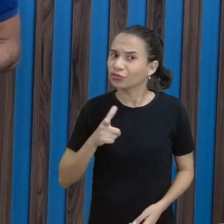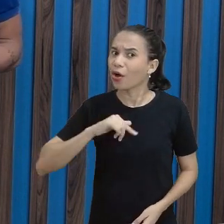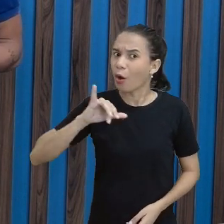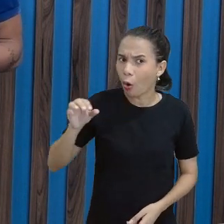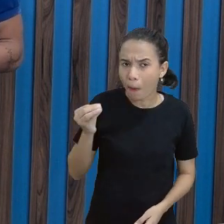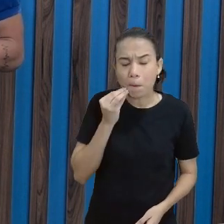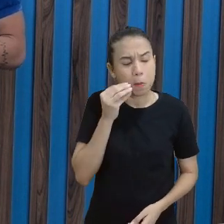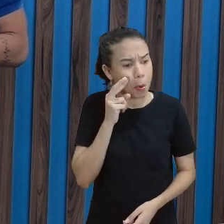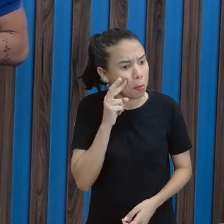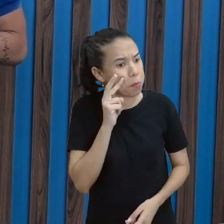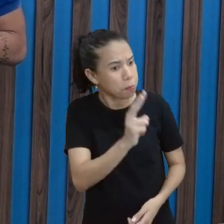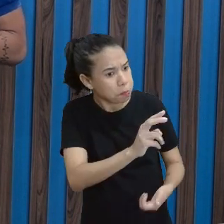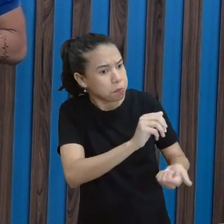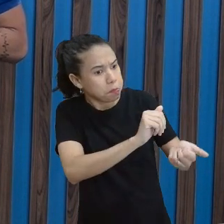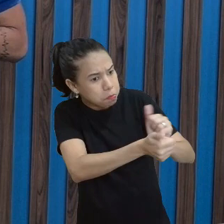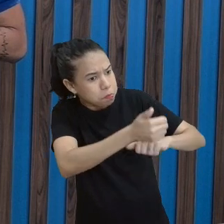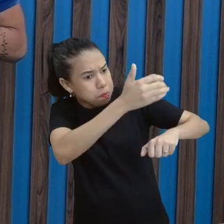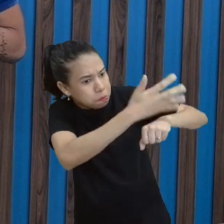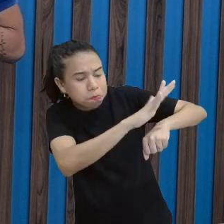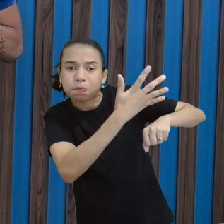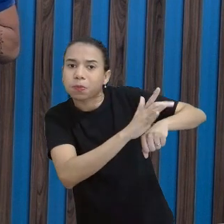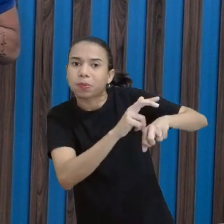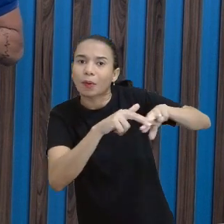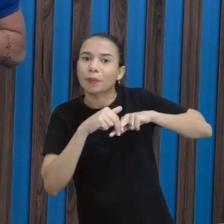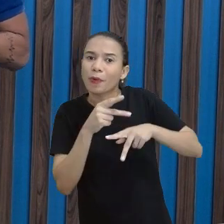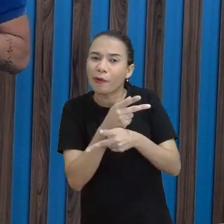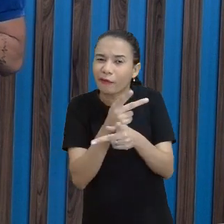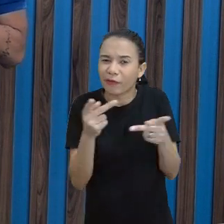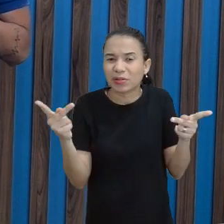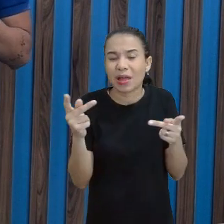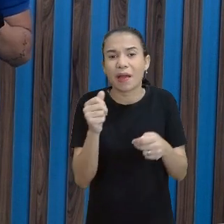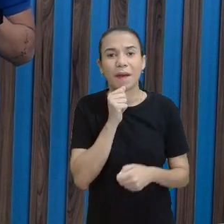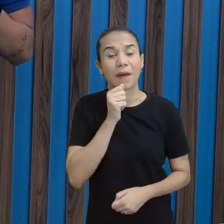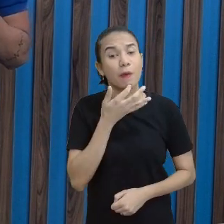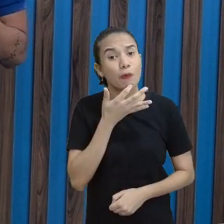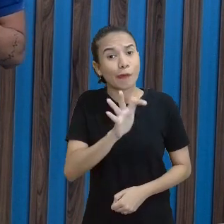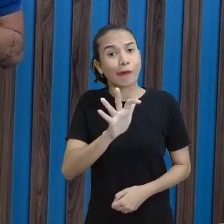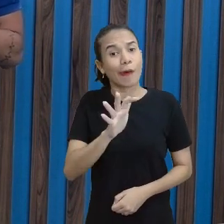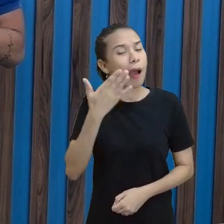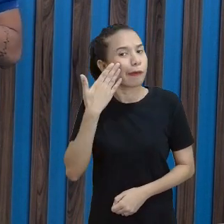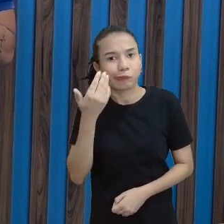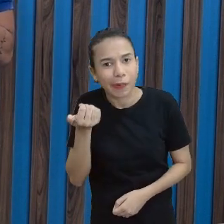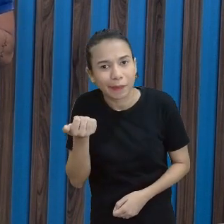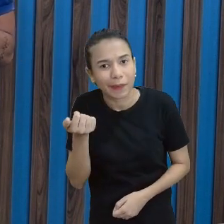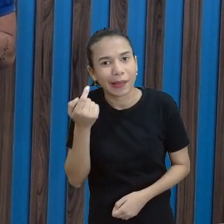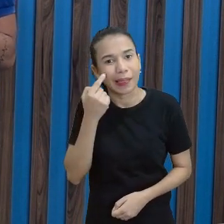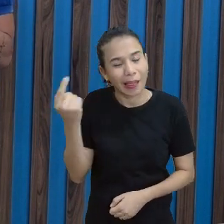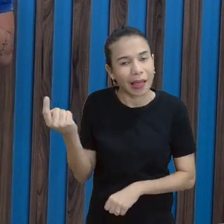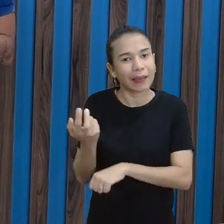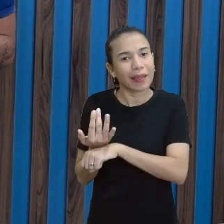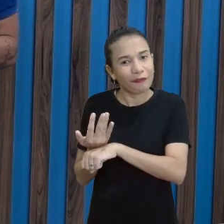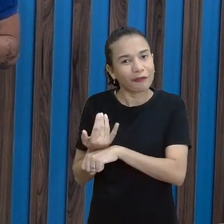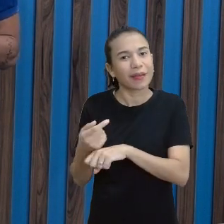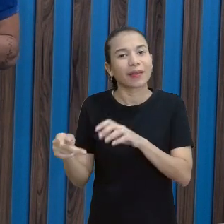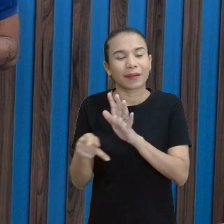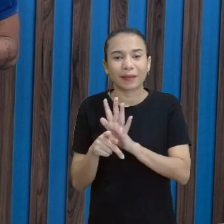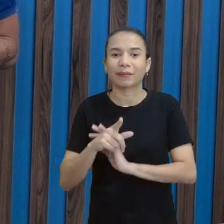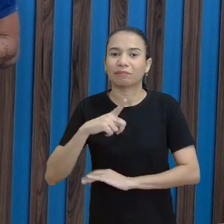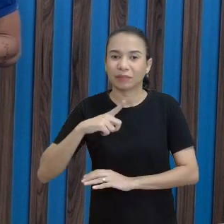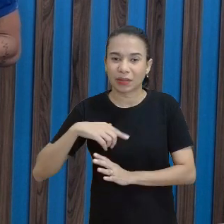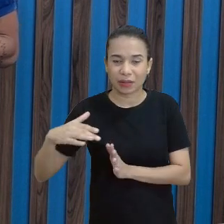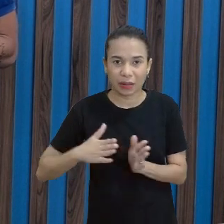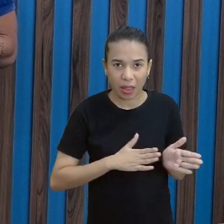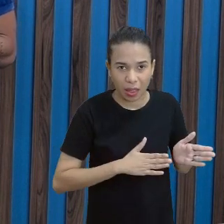vê-la treinando, então, para vocês que de repente não conheciam, não sabem, né, lá na UFPE tem essa